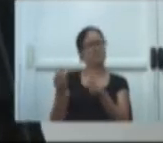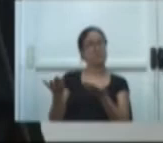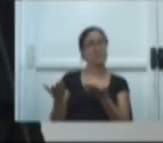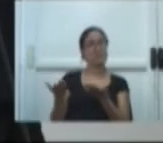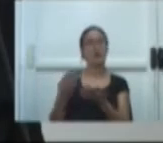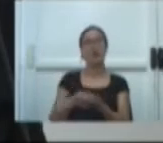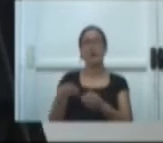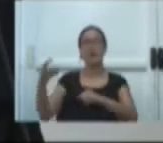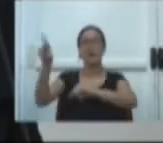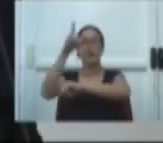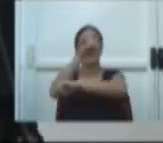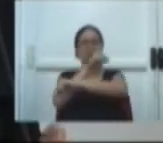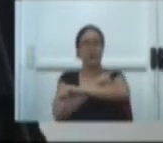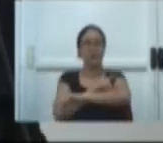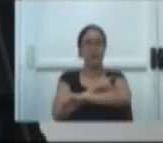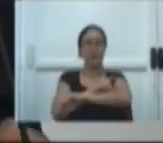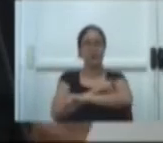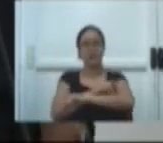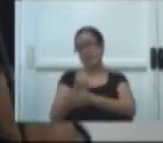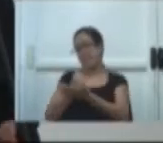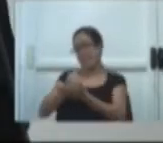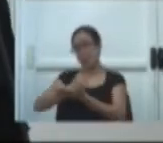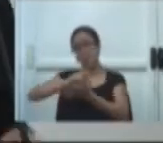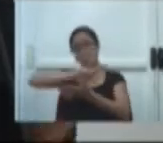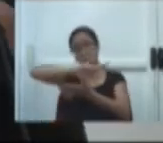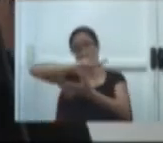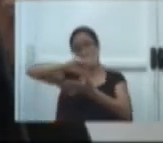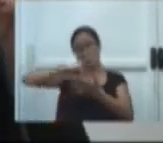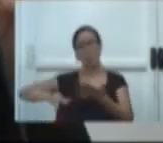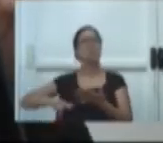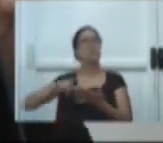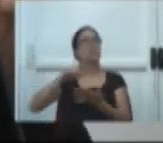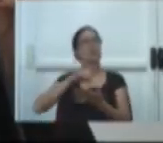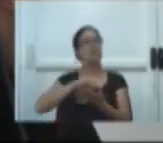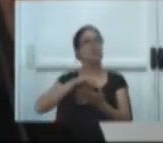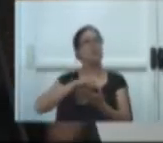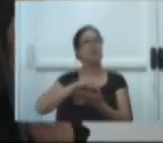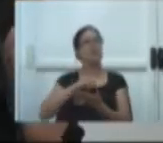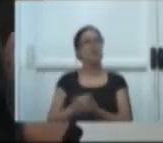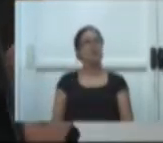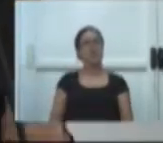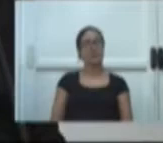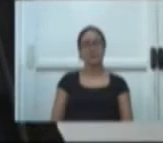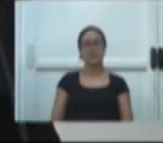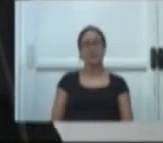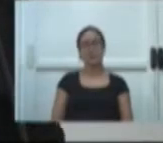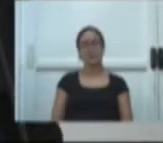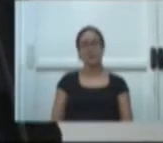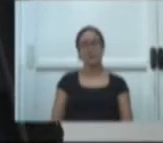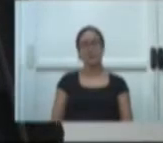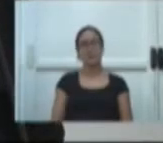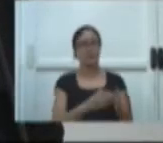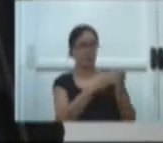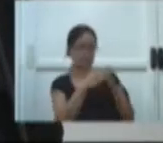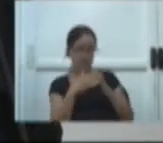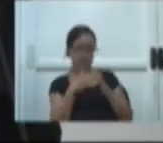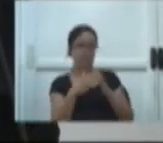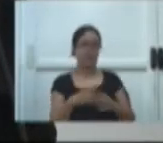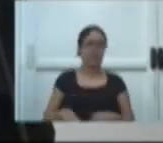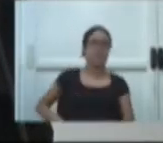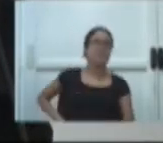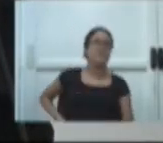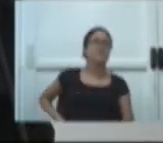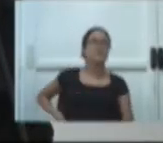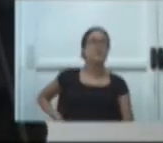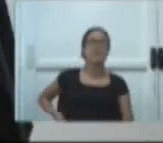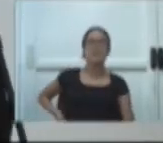tem no controle dela. Péssima parte. Pois não, vereador. esqueci de falar dos postinhos de